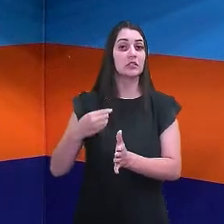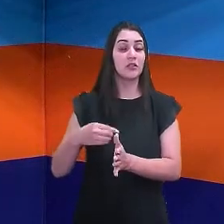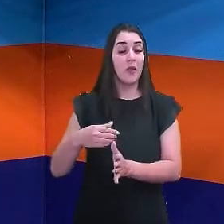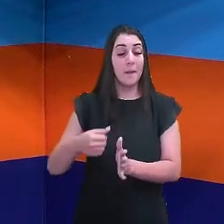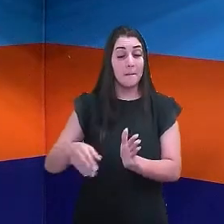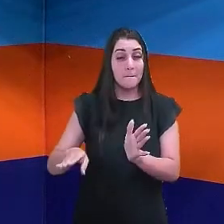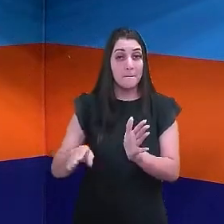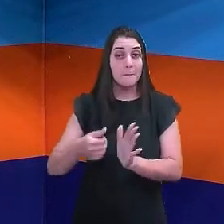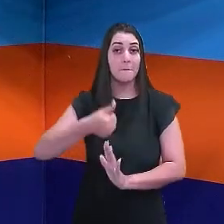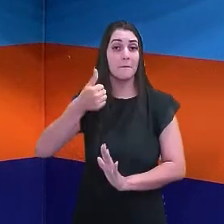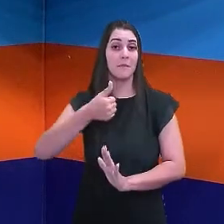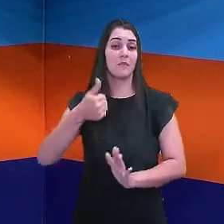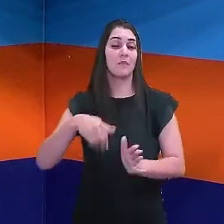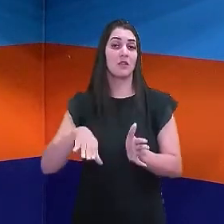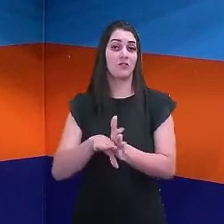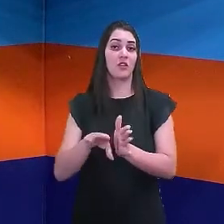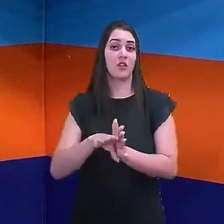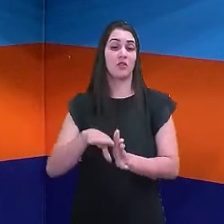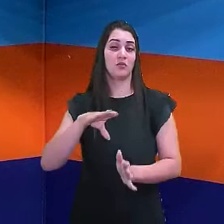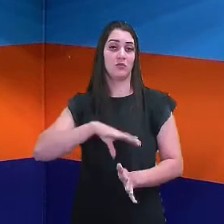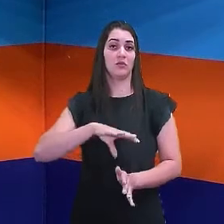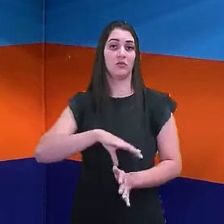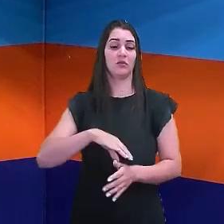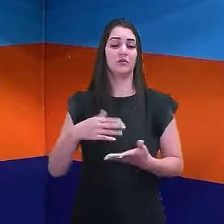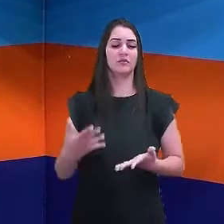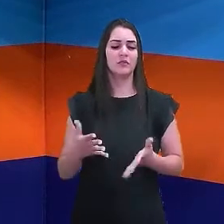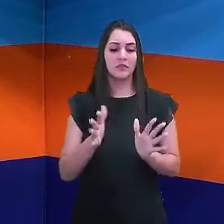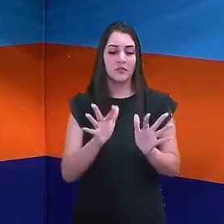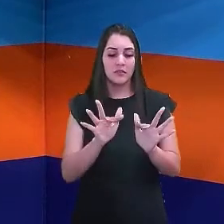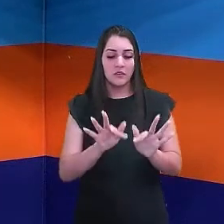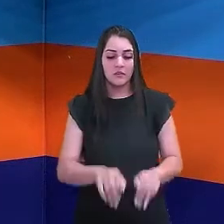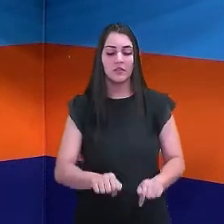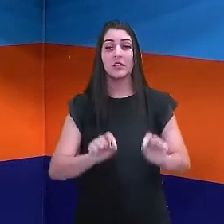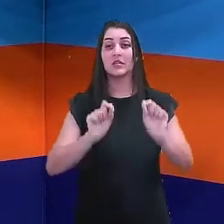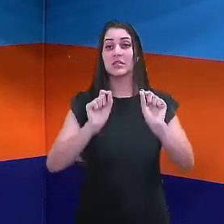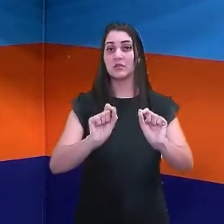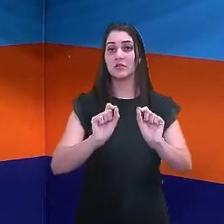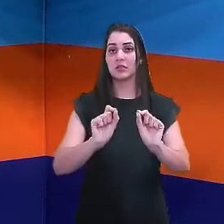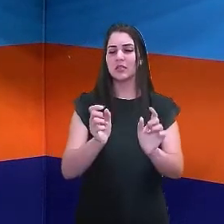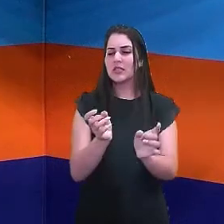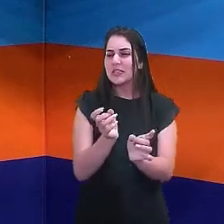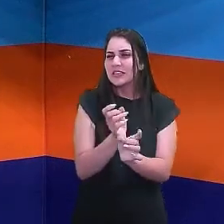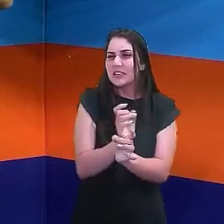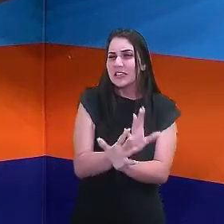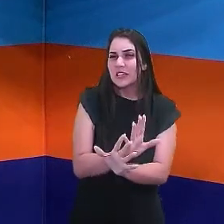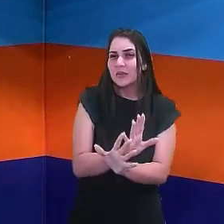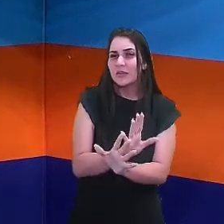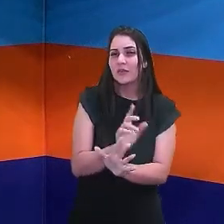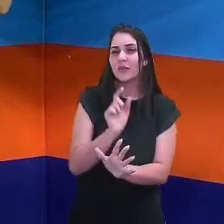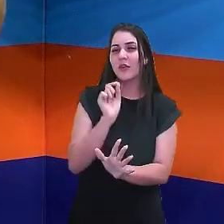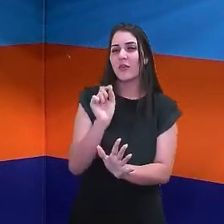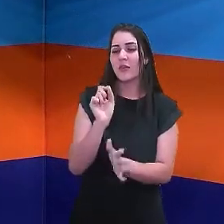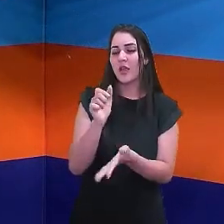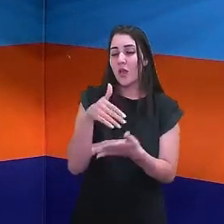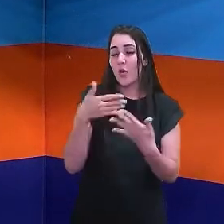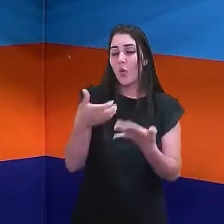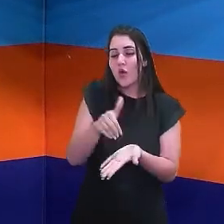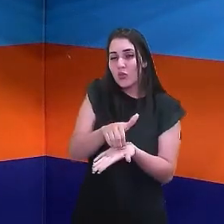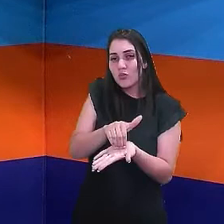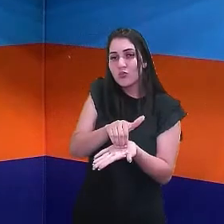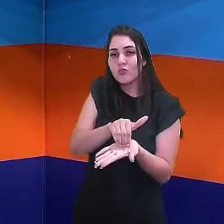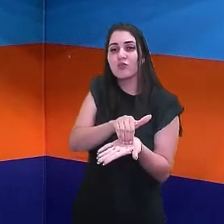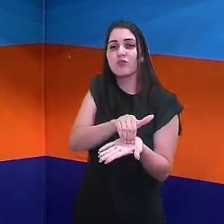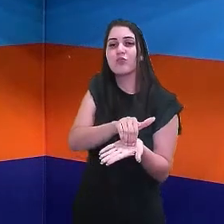E ele vai finalizar, e o seu término, ele não vai finalizar ali com a expulsão da